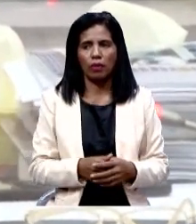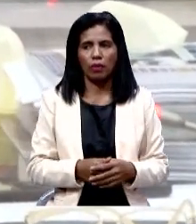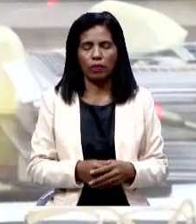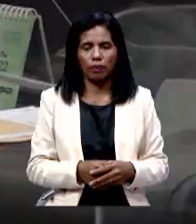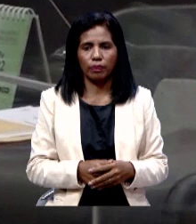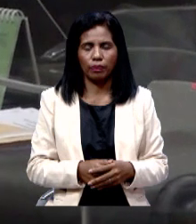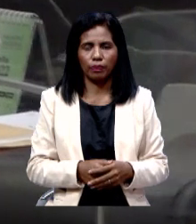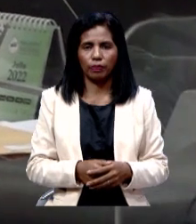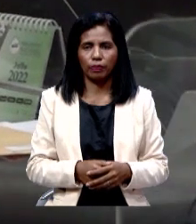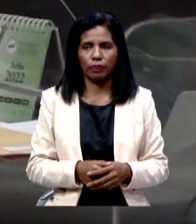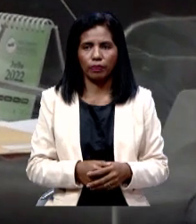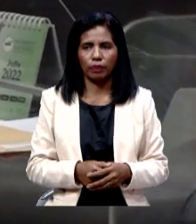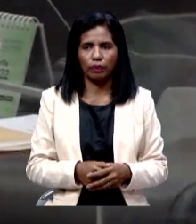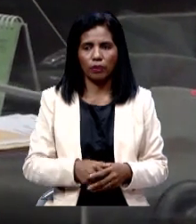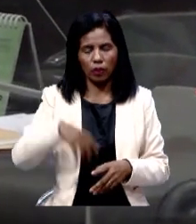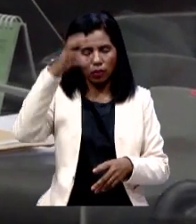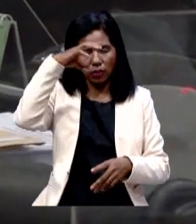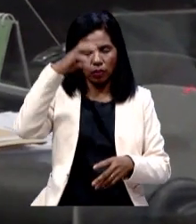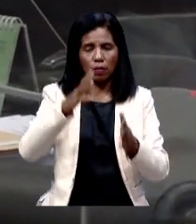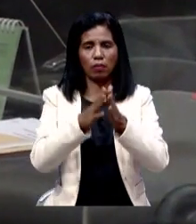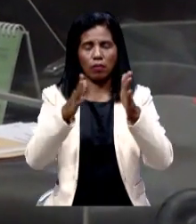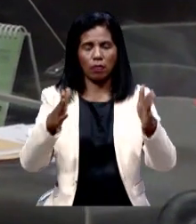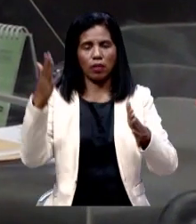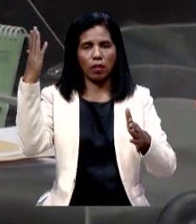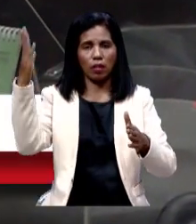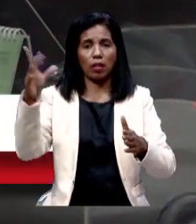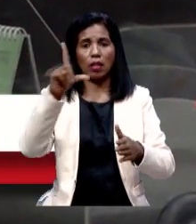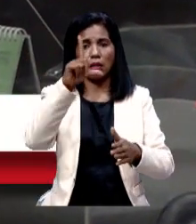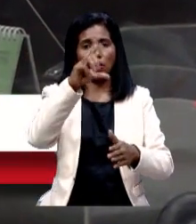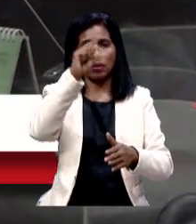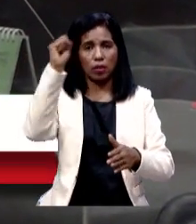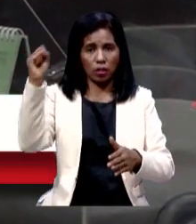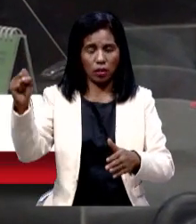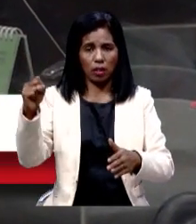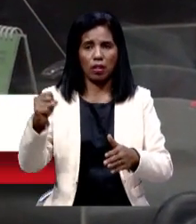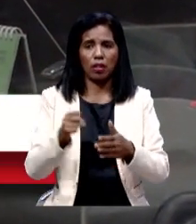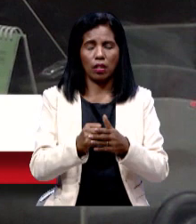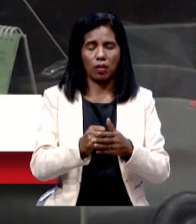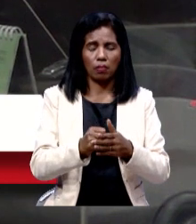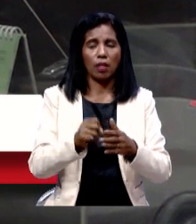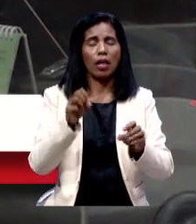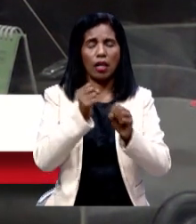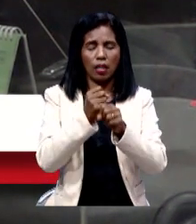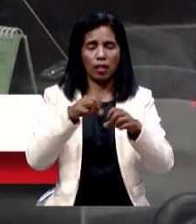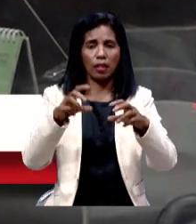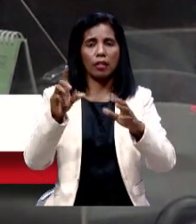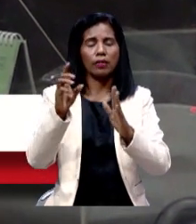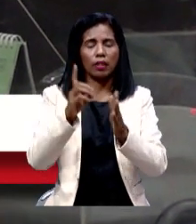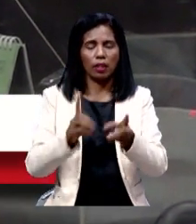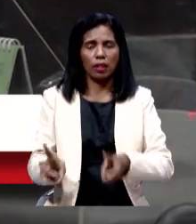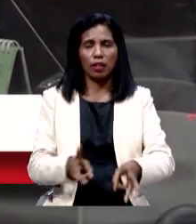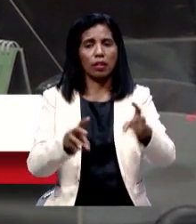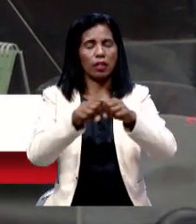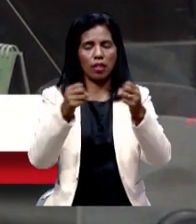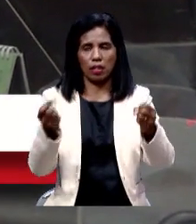suku avion udan bot ne be acontece ia parte lor sanian afeta estragos barak liliu ba estrada publiku